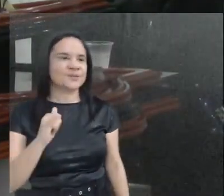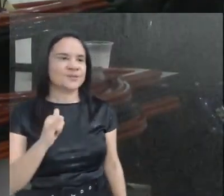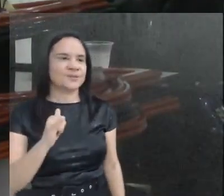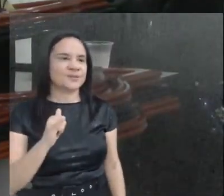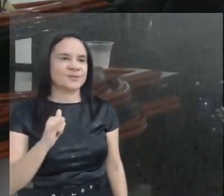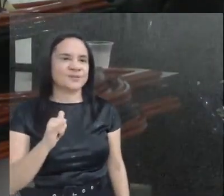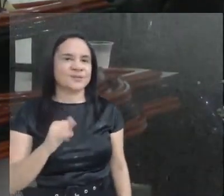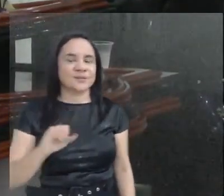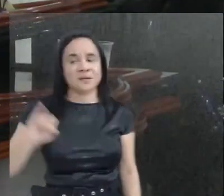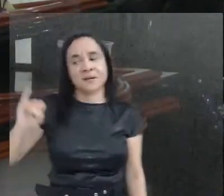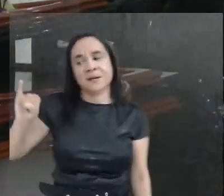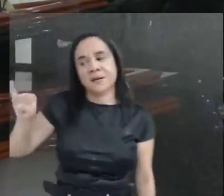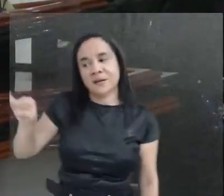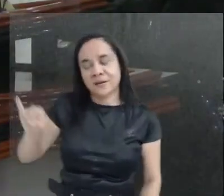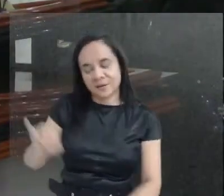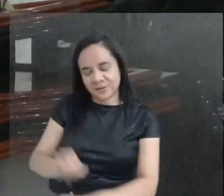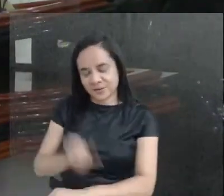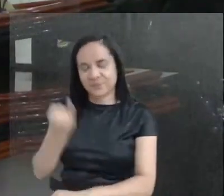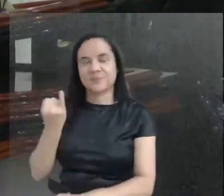Jerusalém,